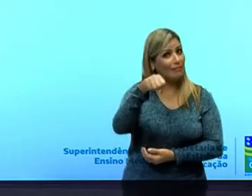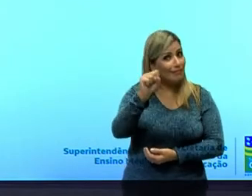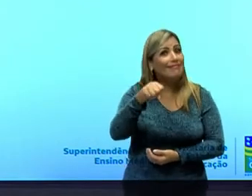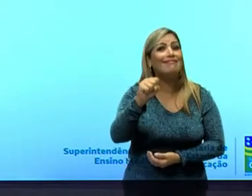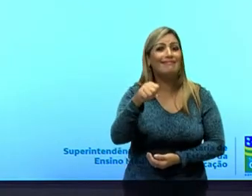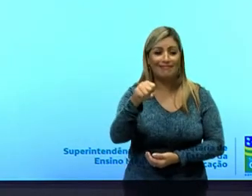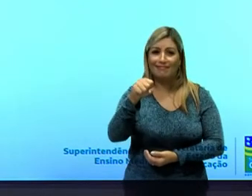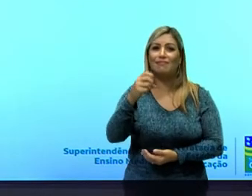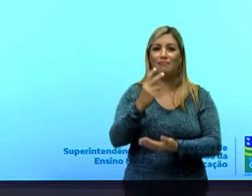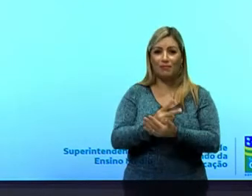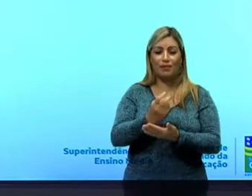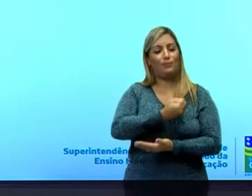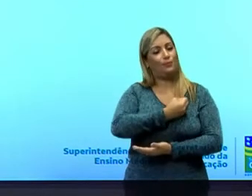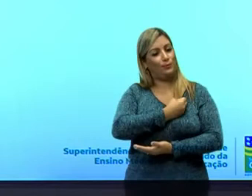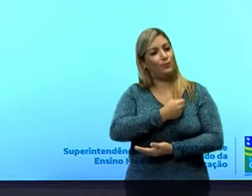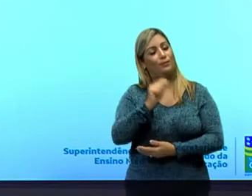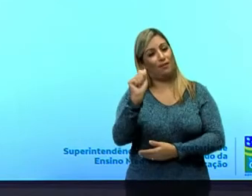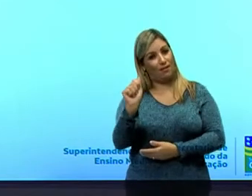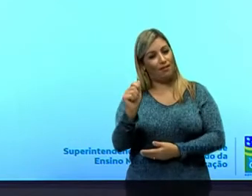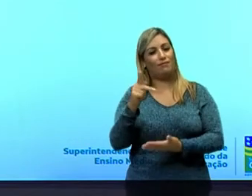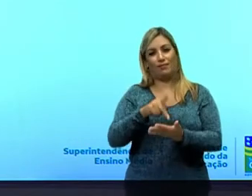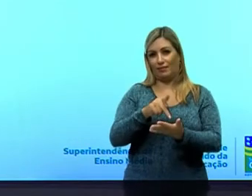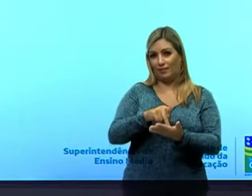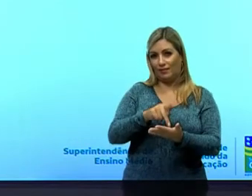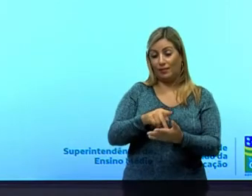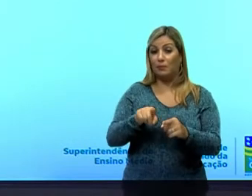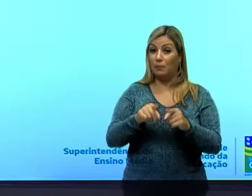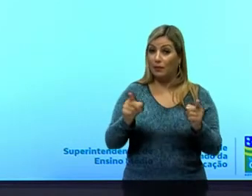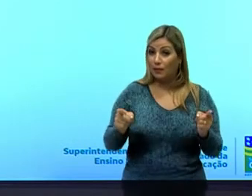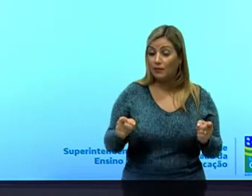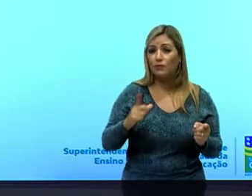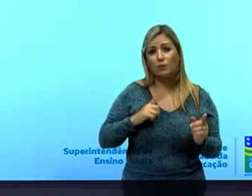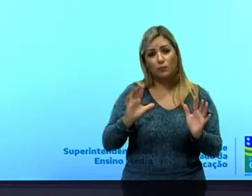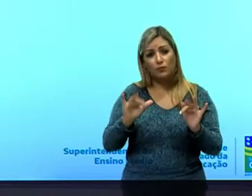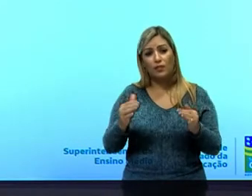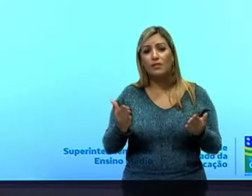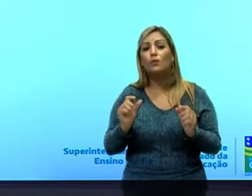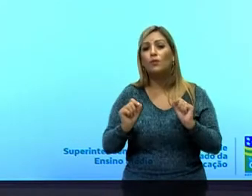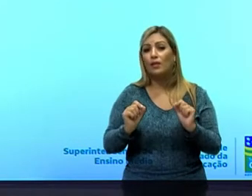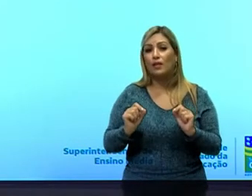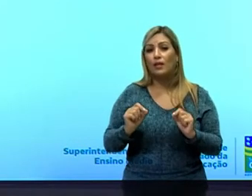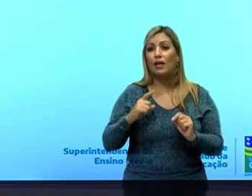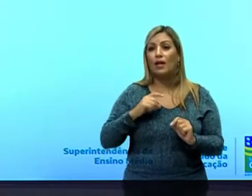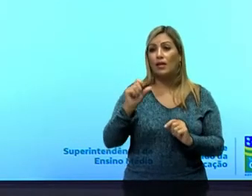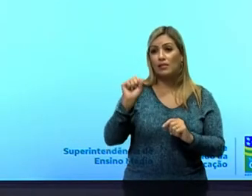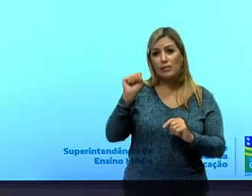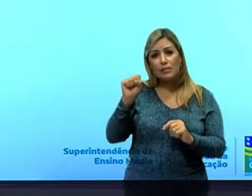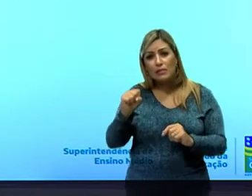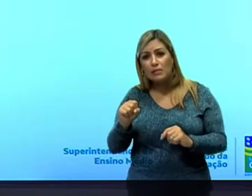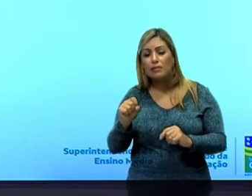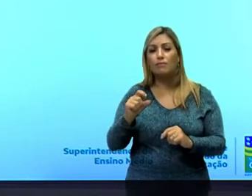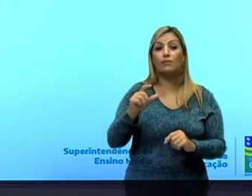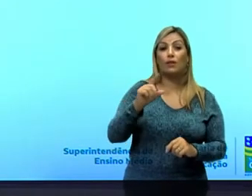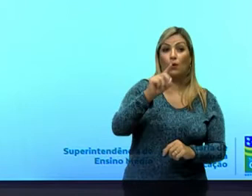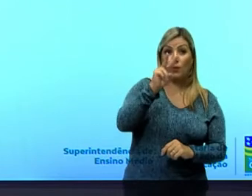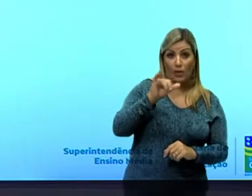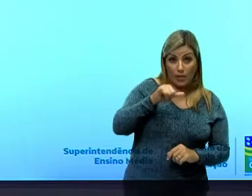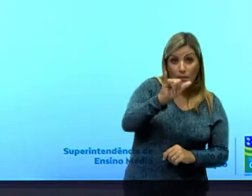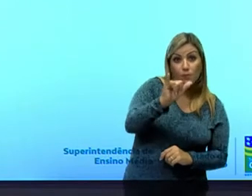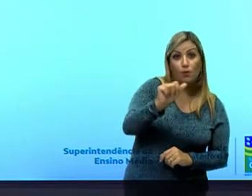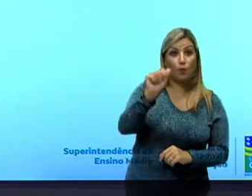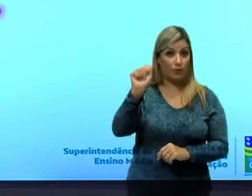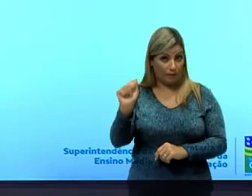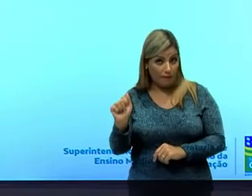sobras eles têm o mesmo número de massa verdadeira mas vamos terminar aqui as afirmações y&a